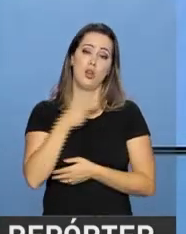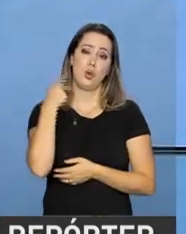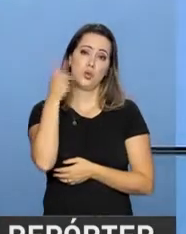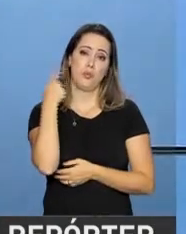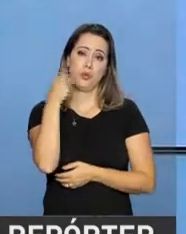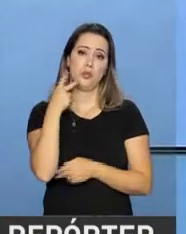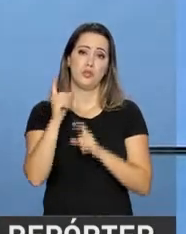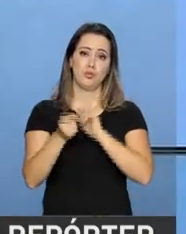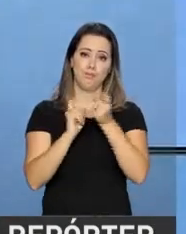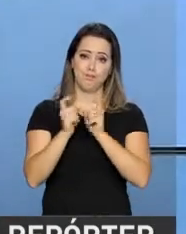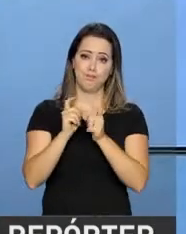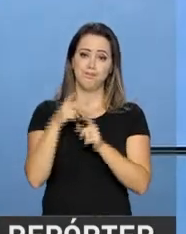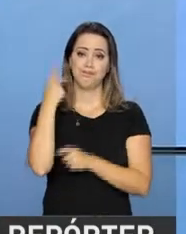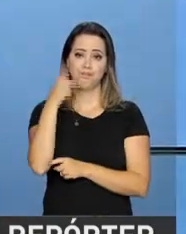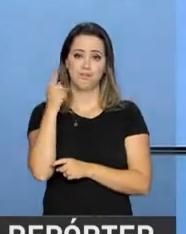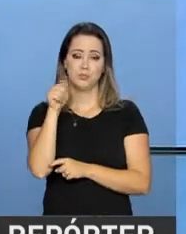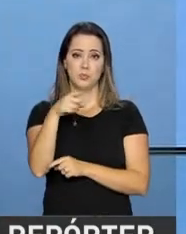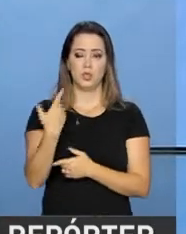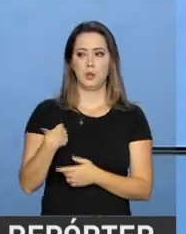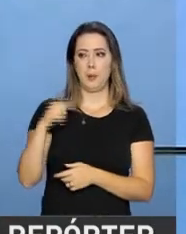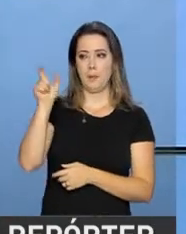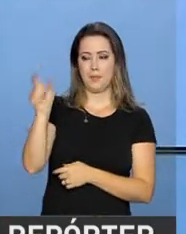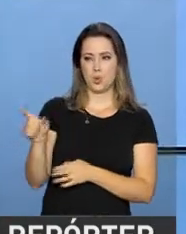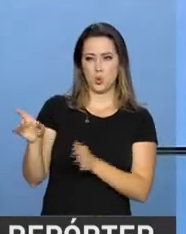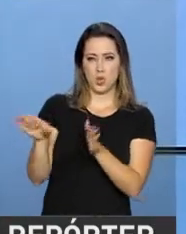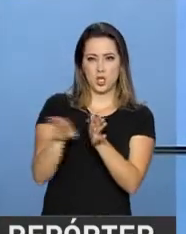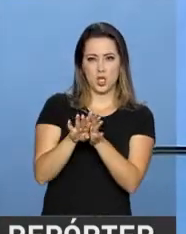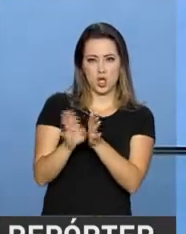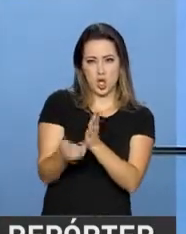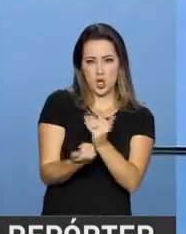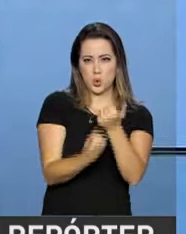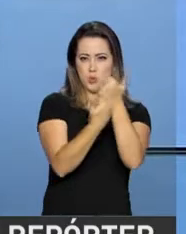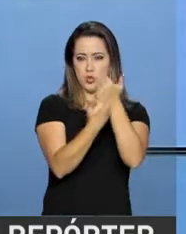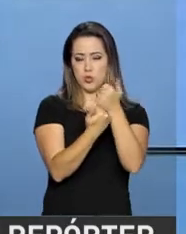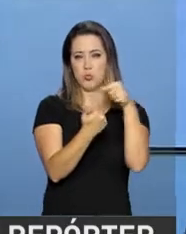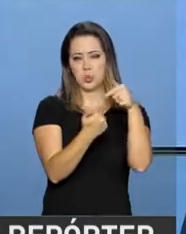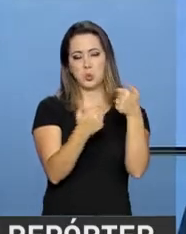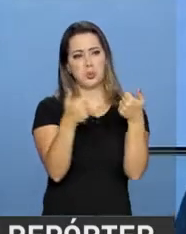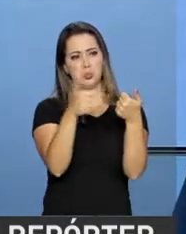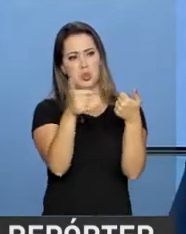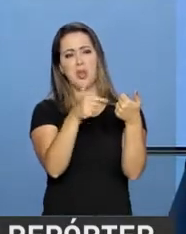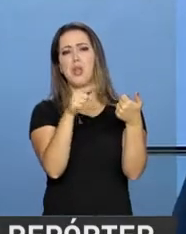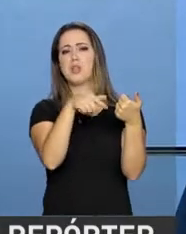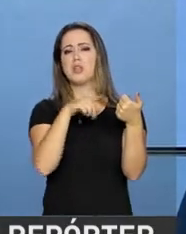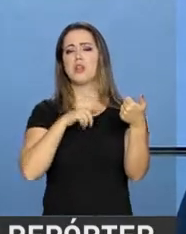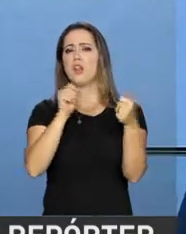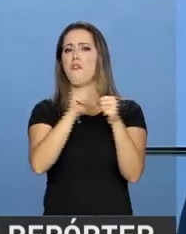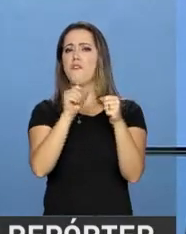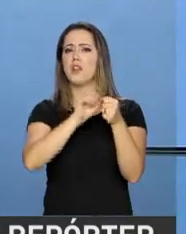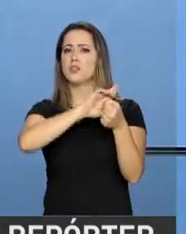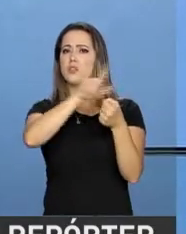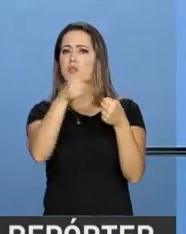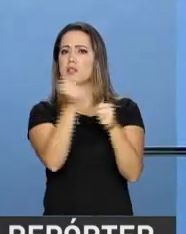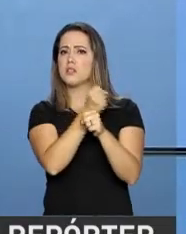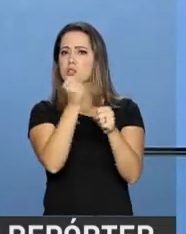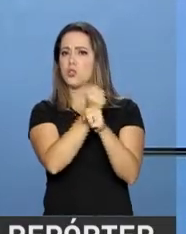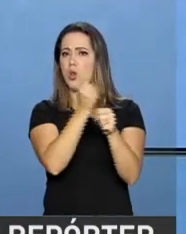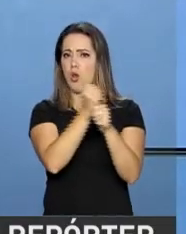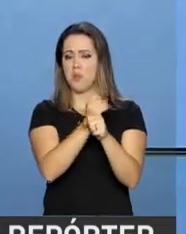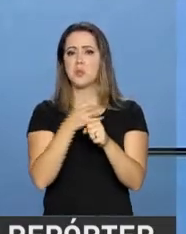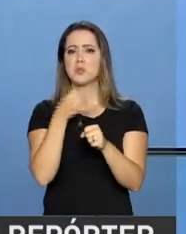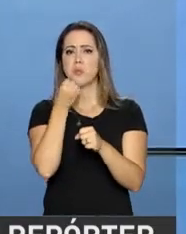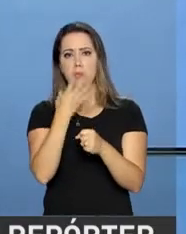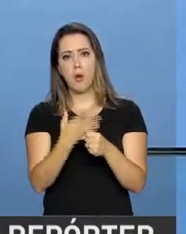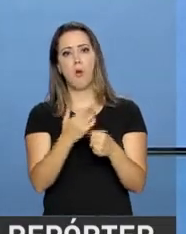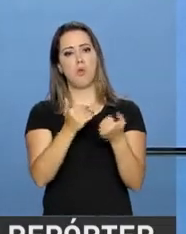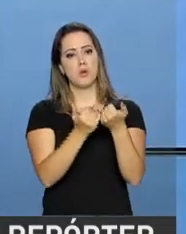atividade administrativa. Quem chega não quer continuar ou não quer prestigiar as obras adequadas